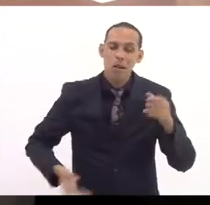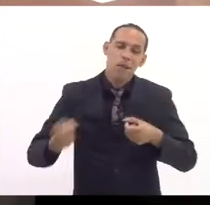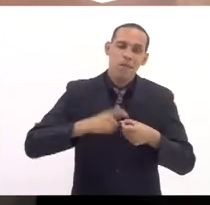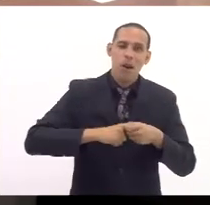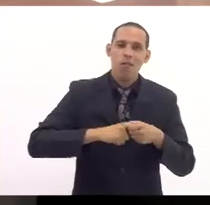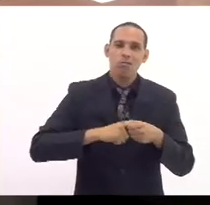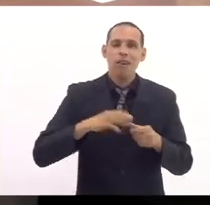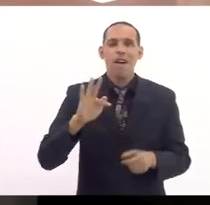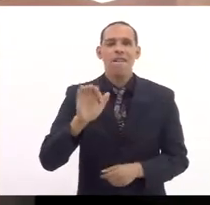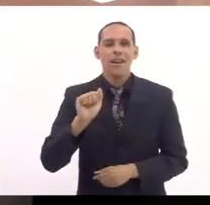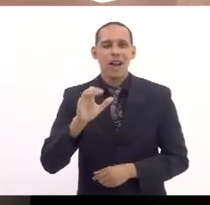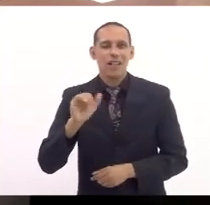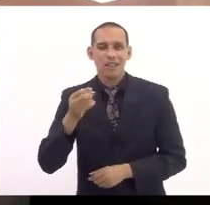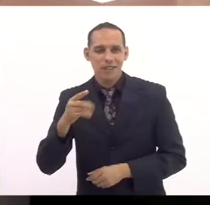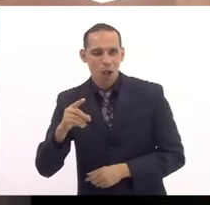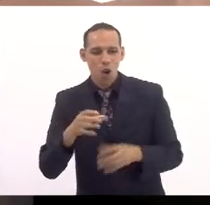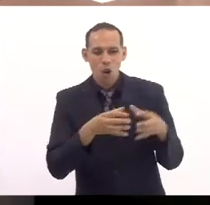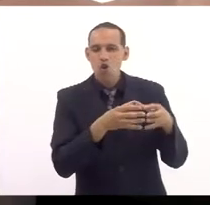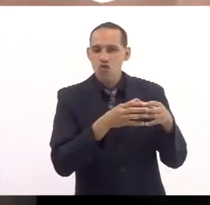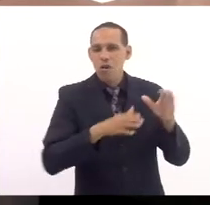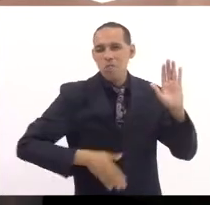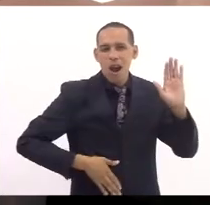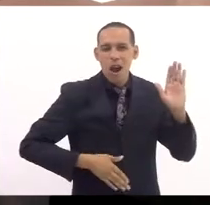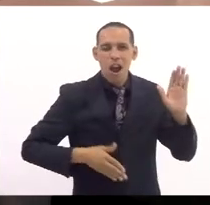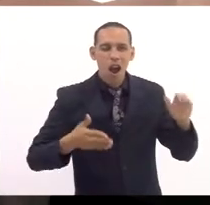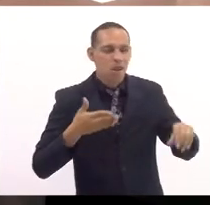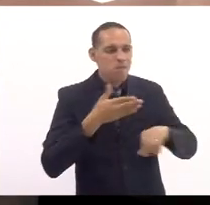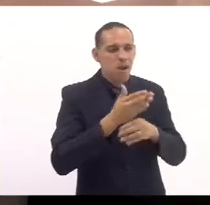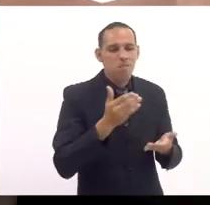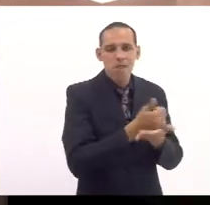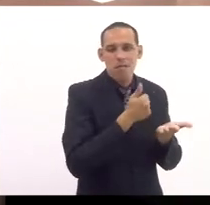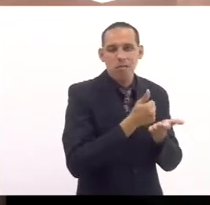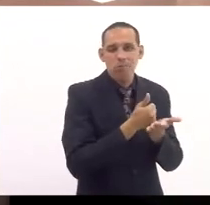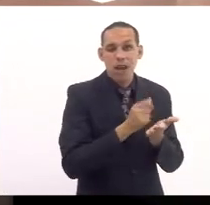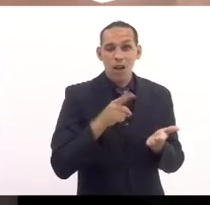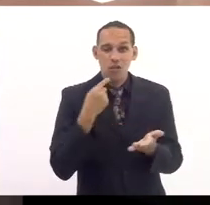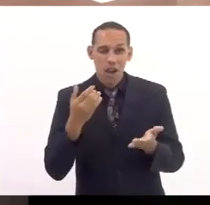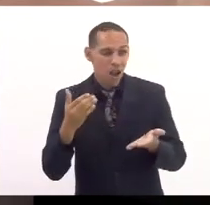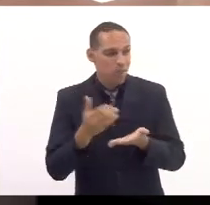facção, que aí vem outra facção. Se a gente não ocupar esses territórios,